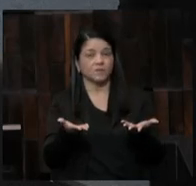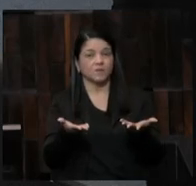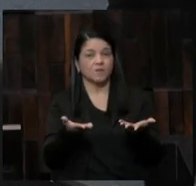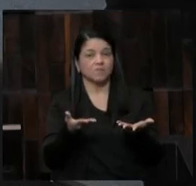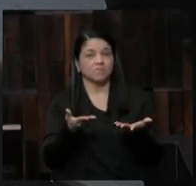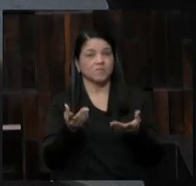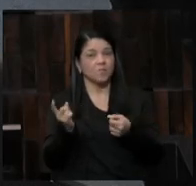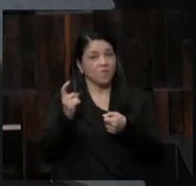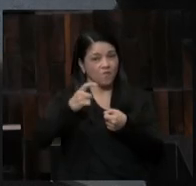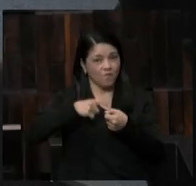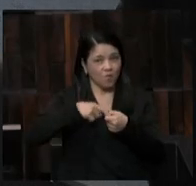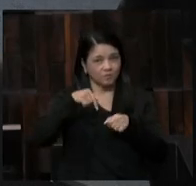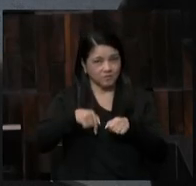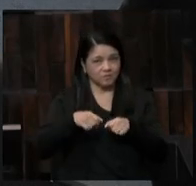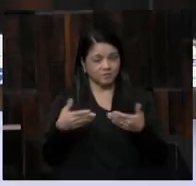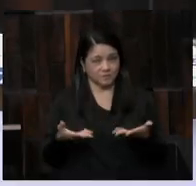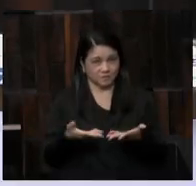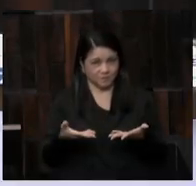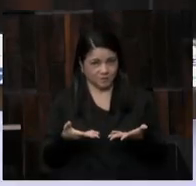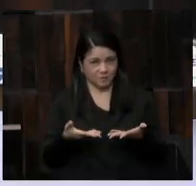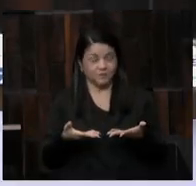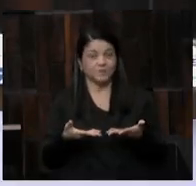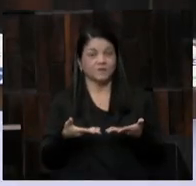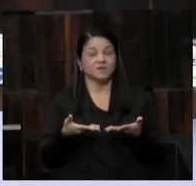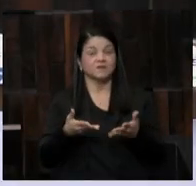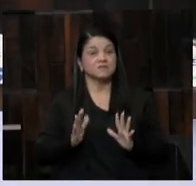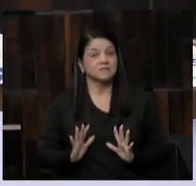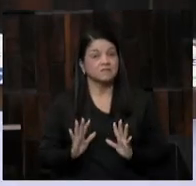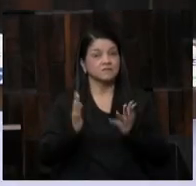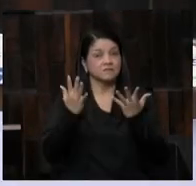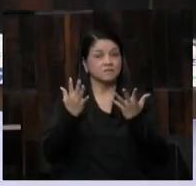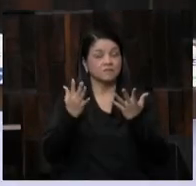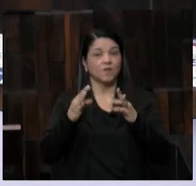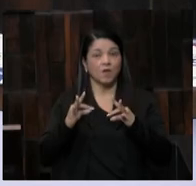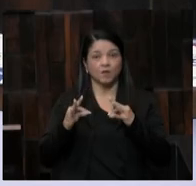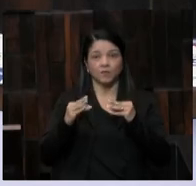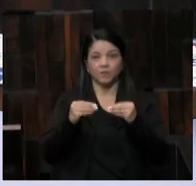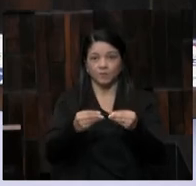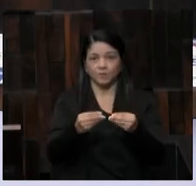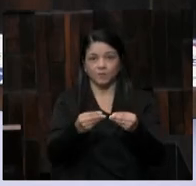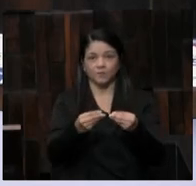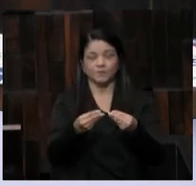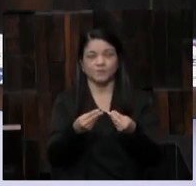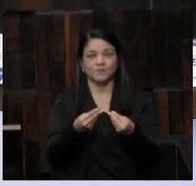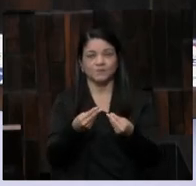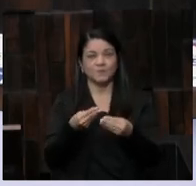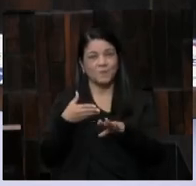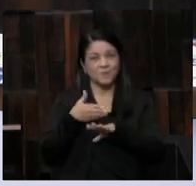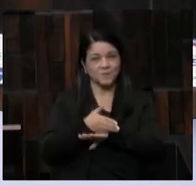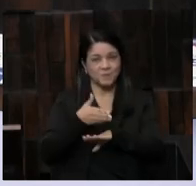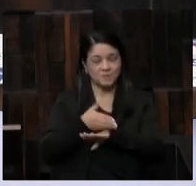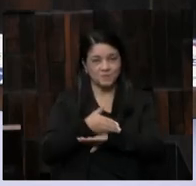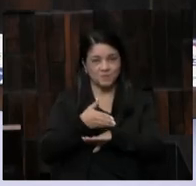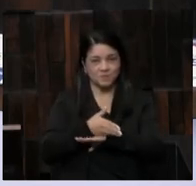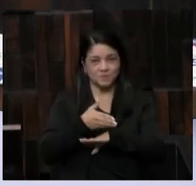a pouco presente conosco. Saúdo a todos os presentes